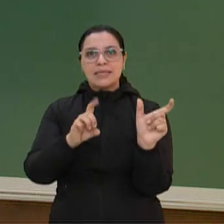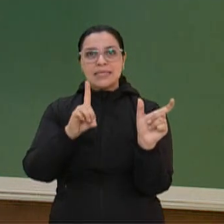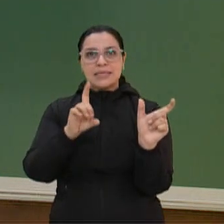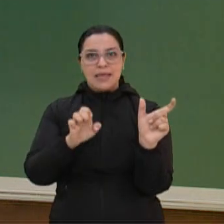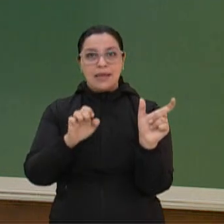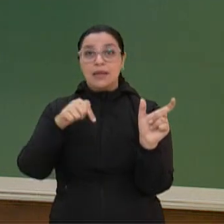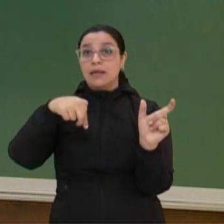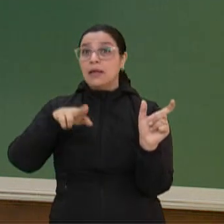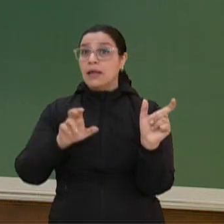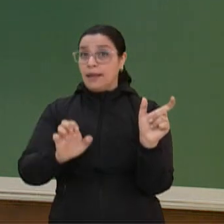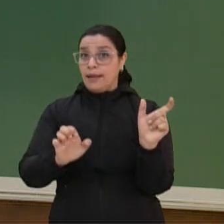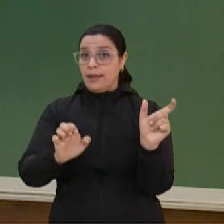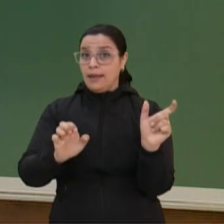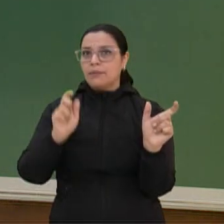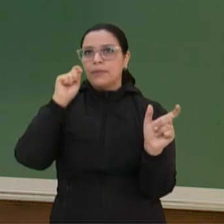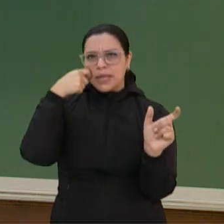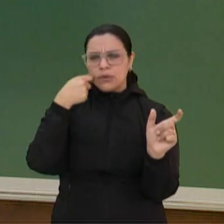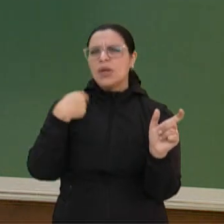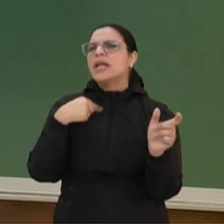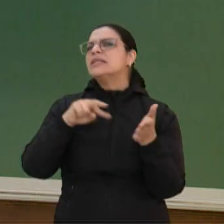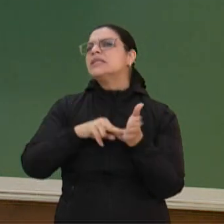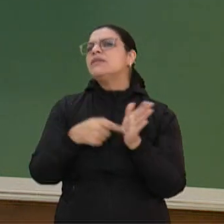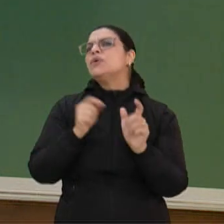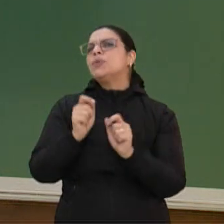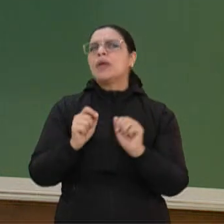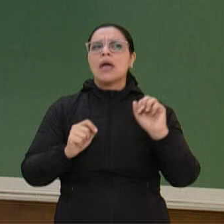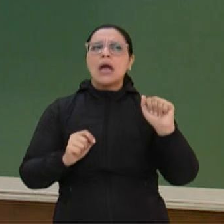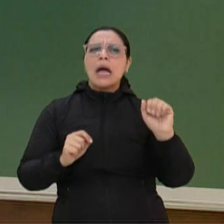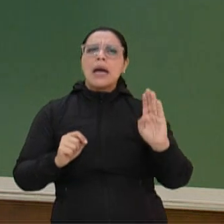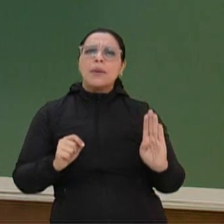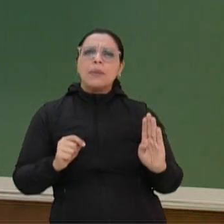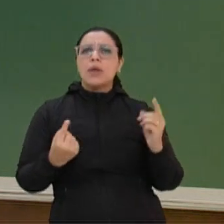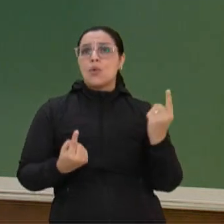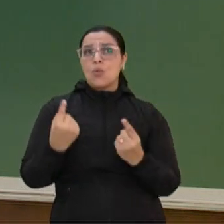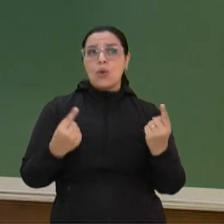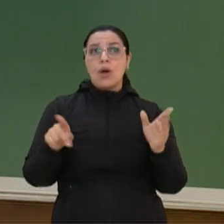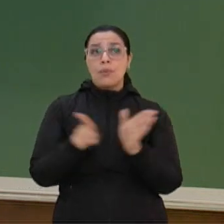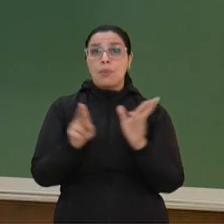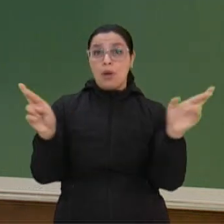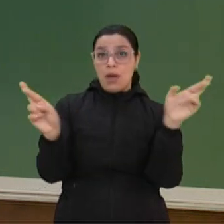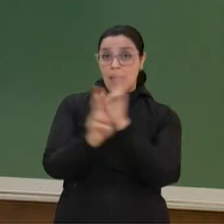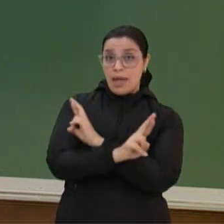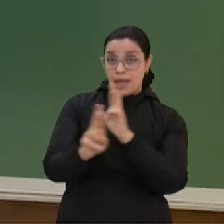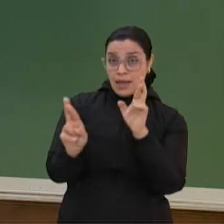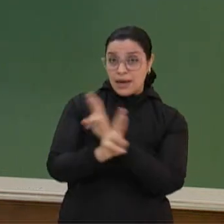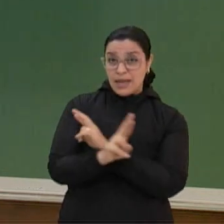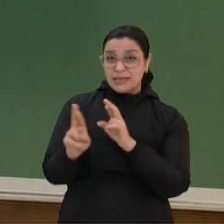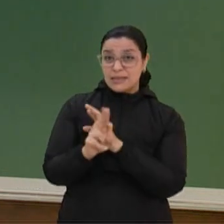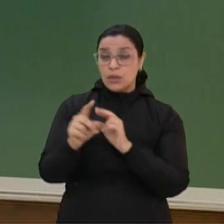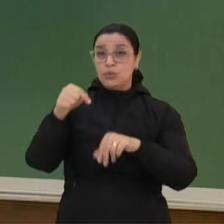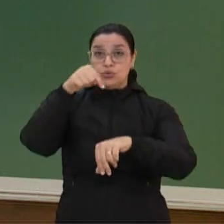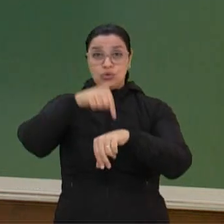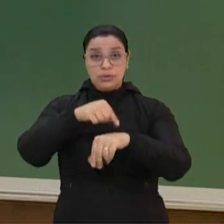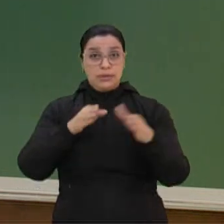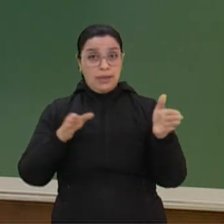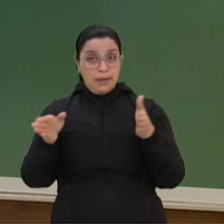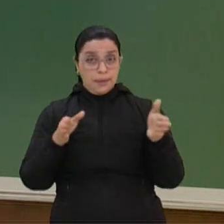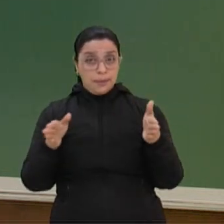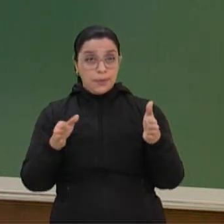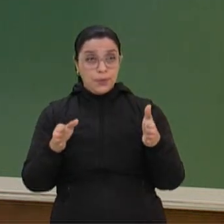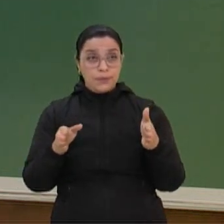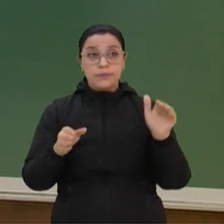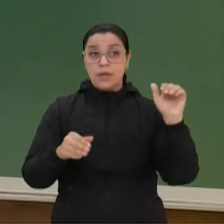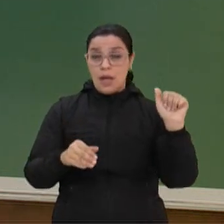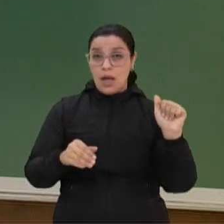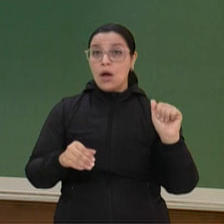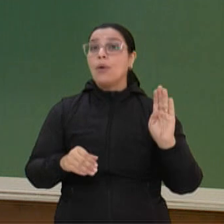aqui em destaque. Ela marca, ela dá um sentido do quê? De relação de temporalidade, que é a